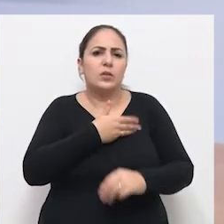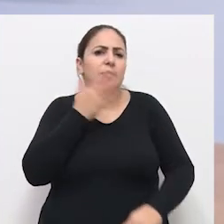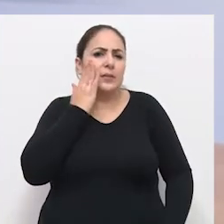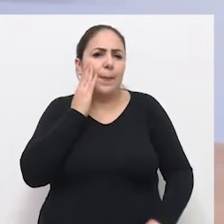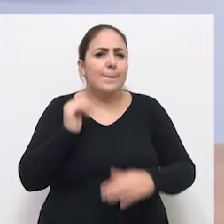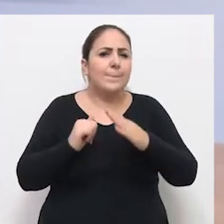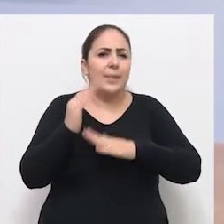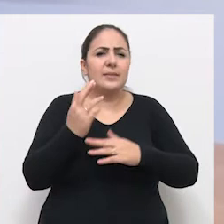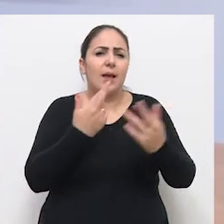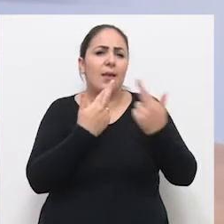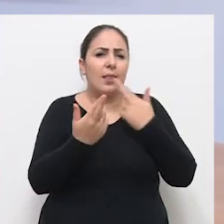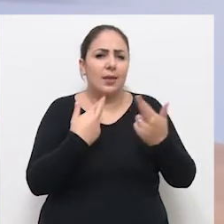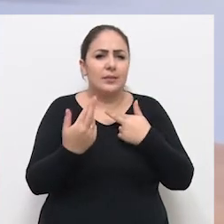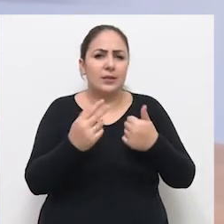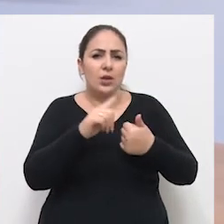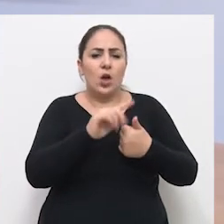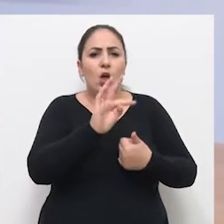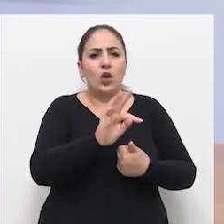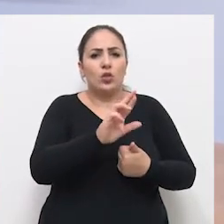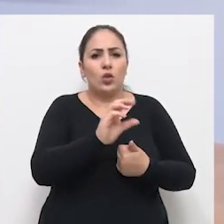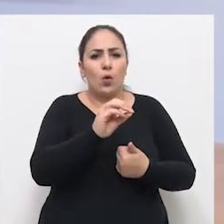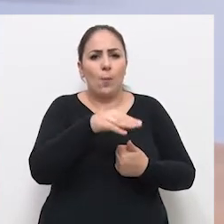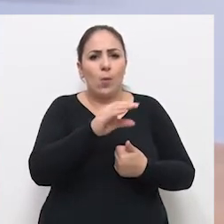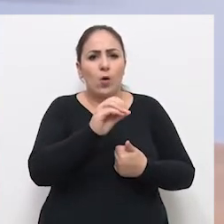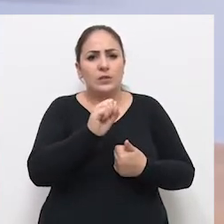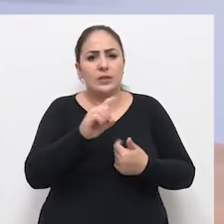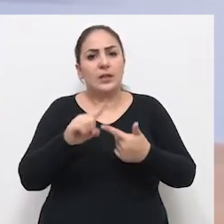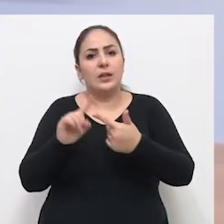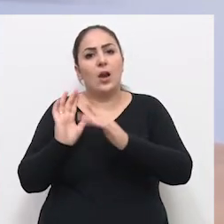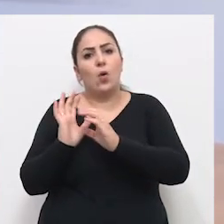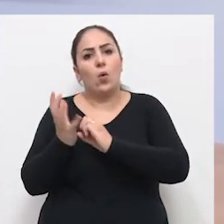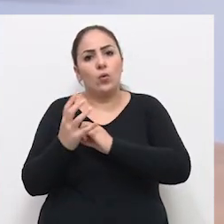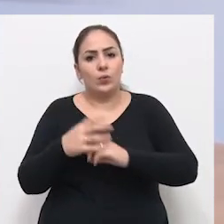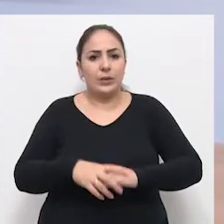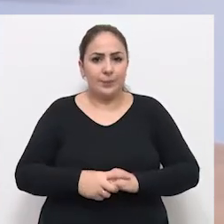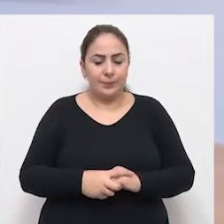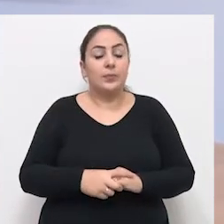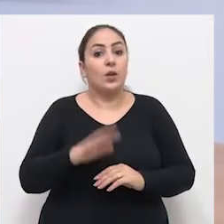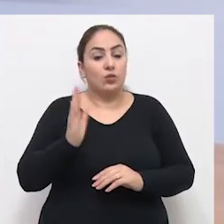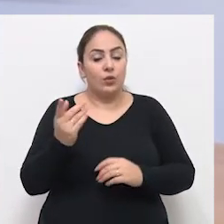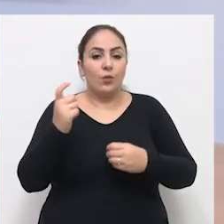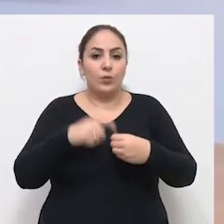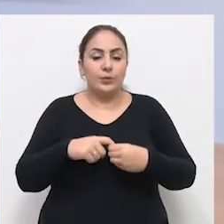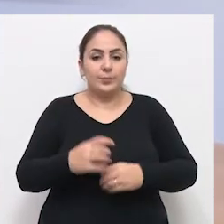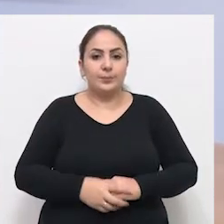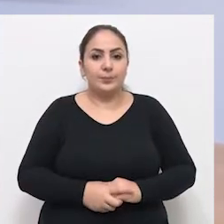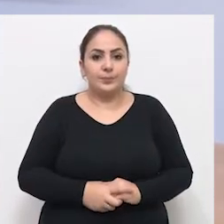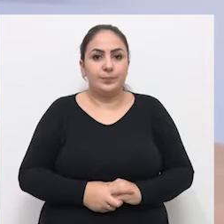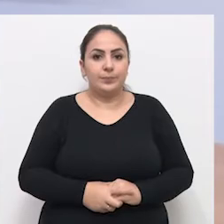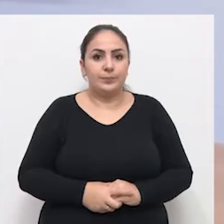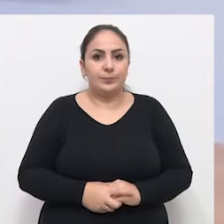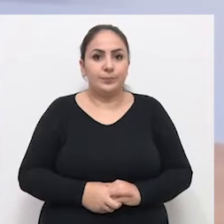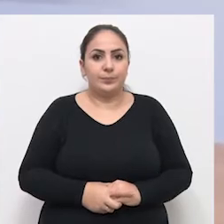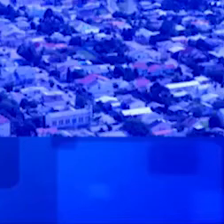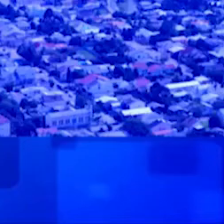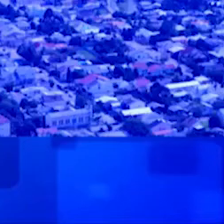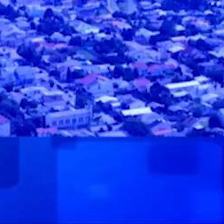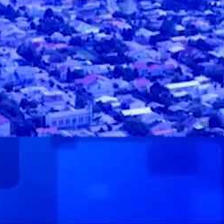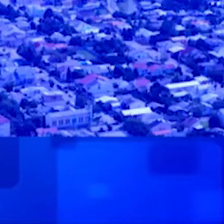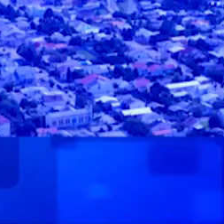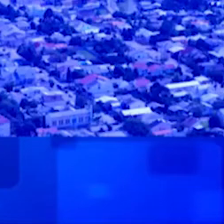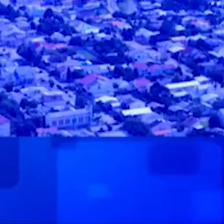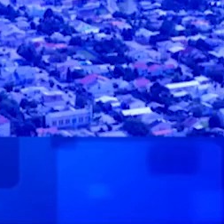pandemia. Vamos saber mais sobre a relação entre a trombose e a Covid-19. Nós já voltamos.